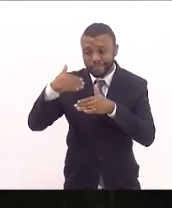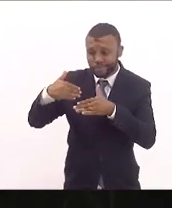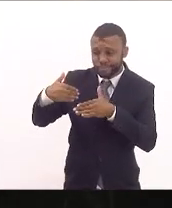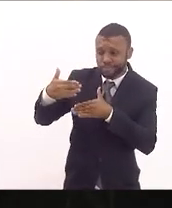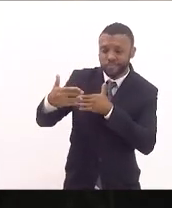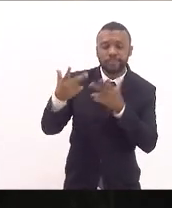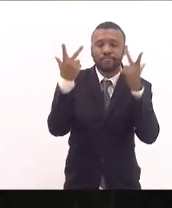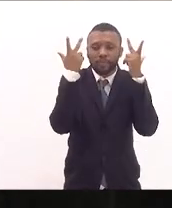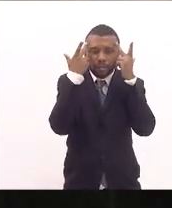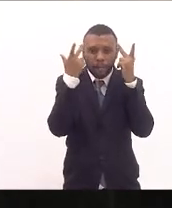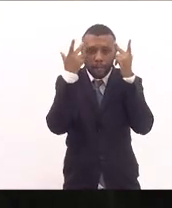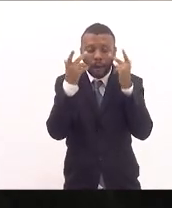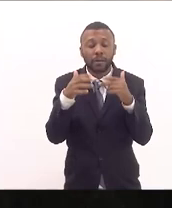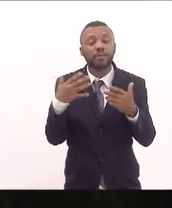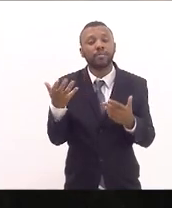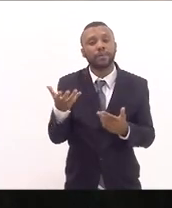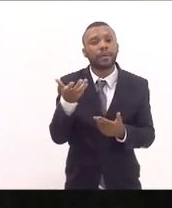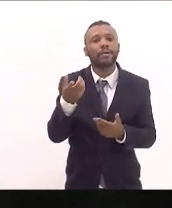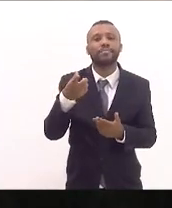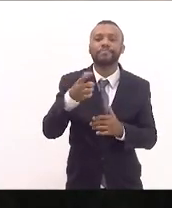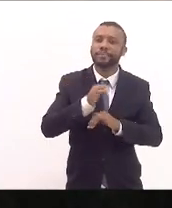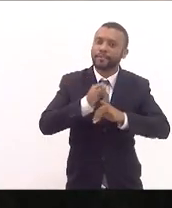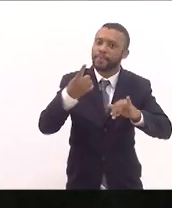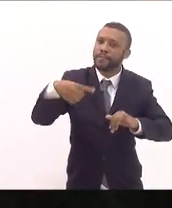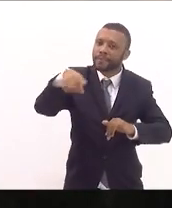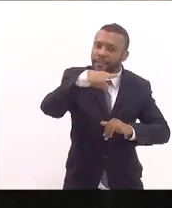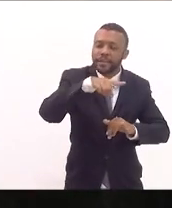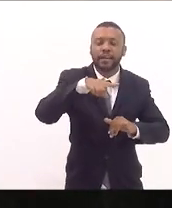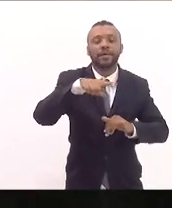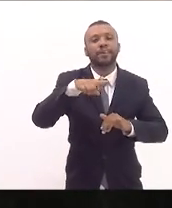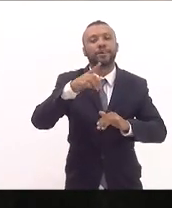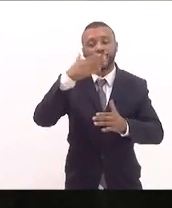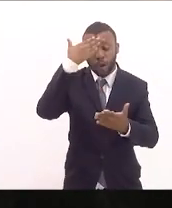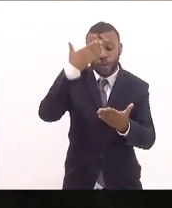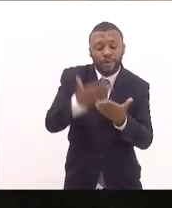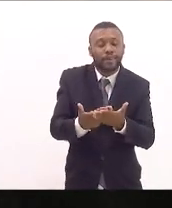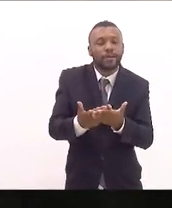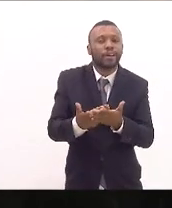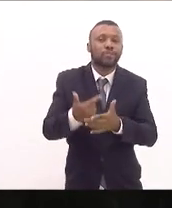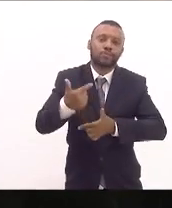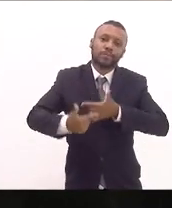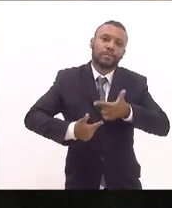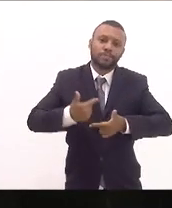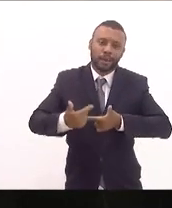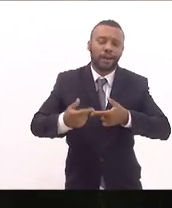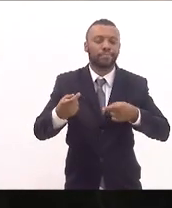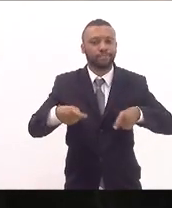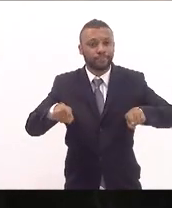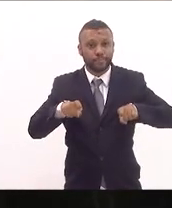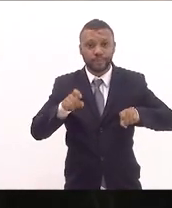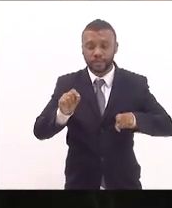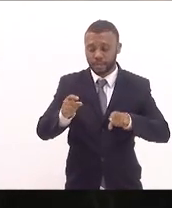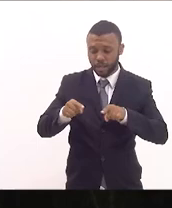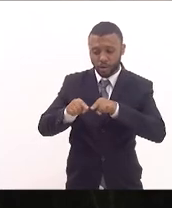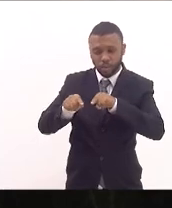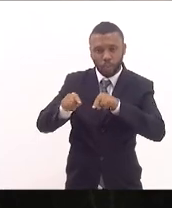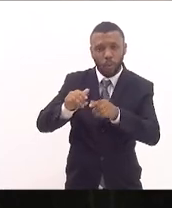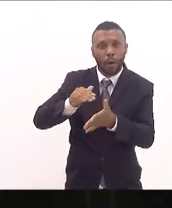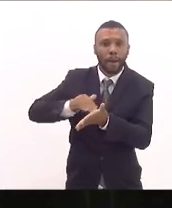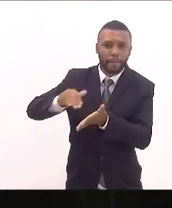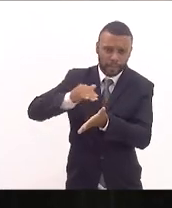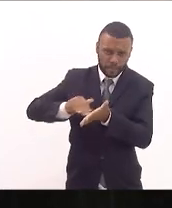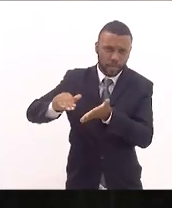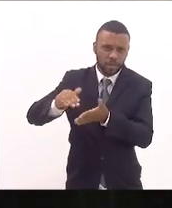todos vocês que confiam no meu trabalho confio no meu mandato que o gabinete da deputada um lá Passos eu